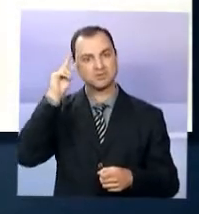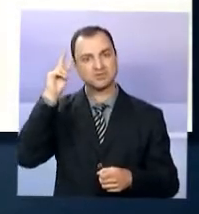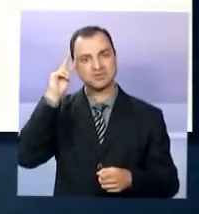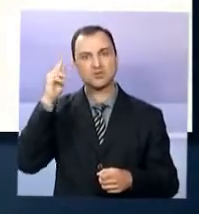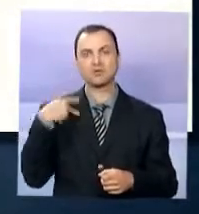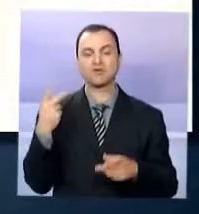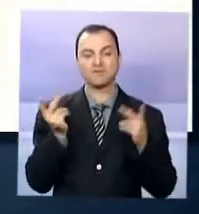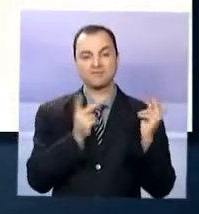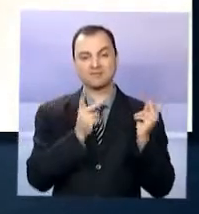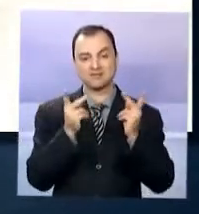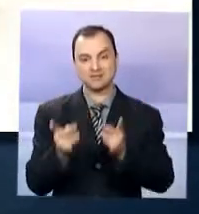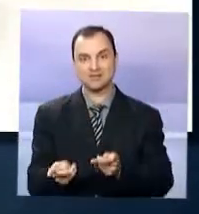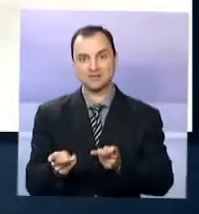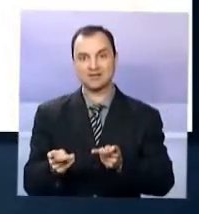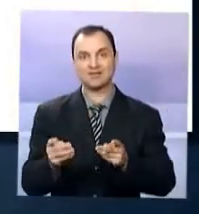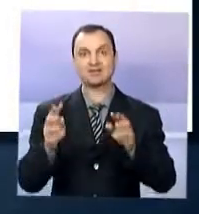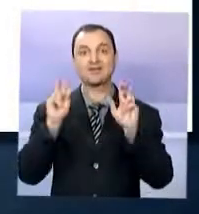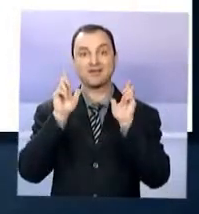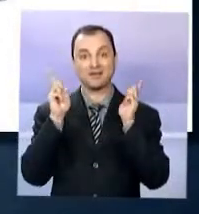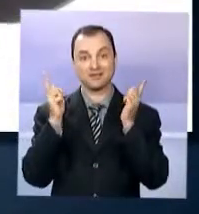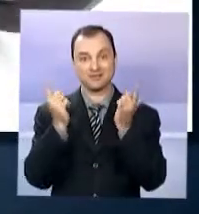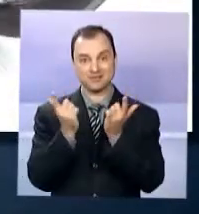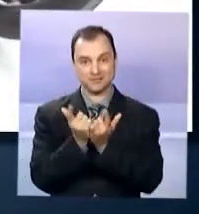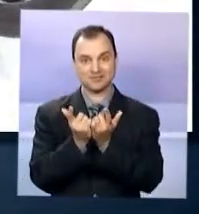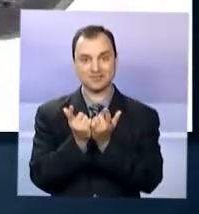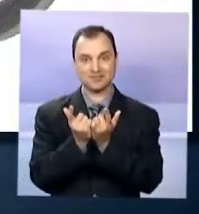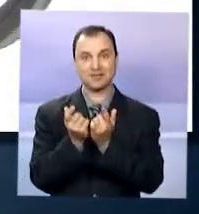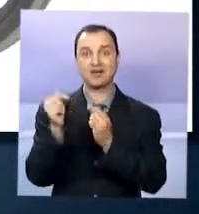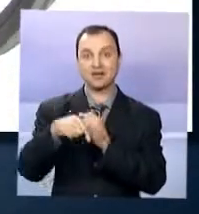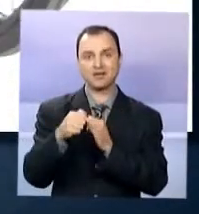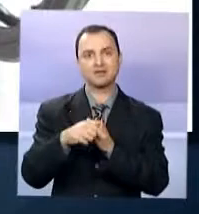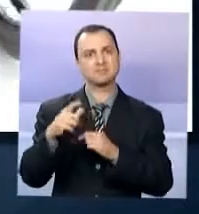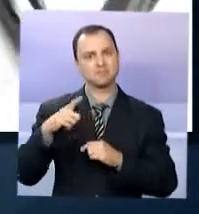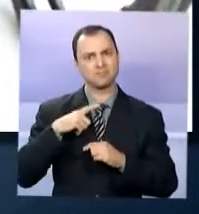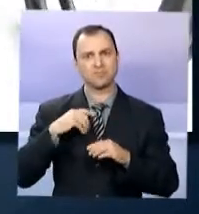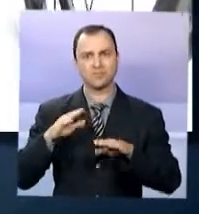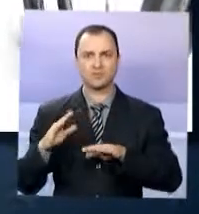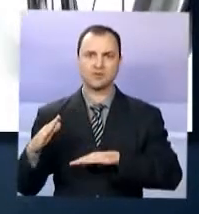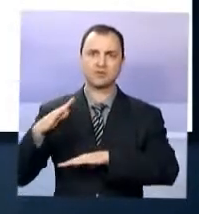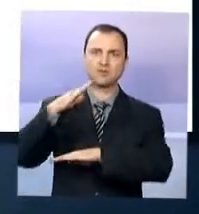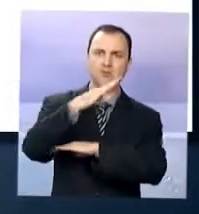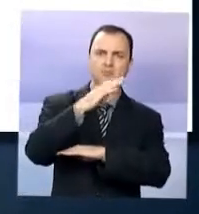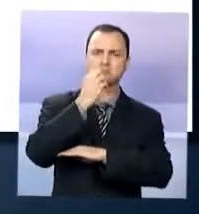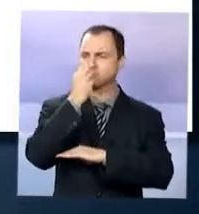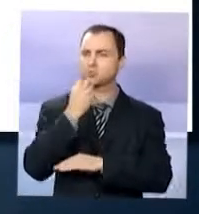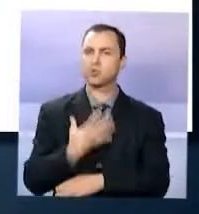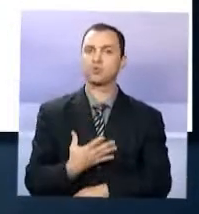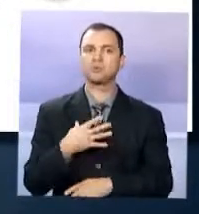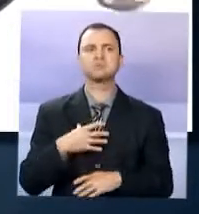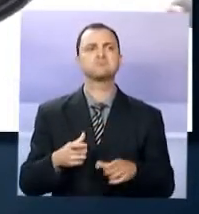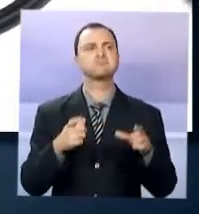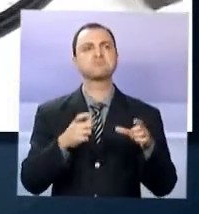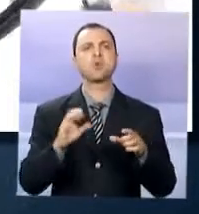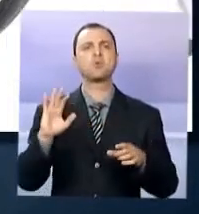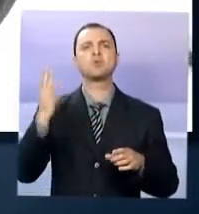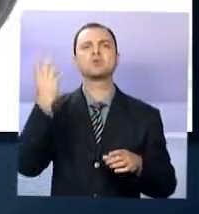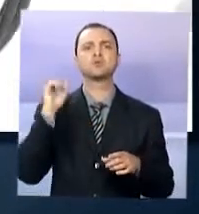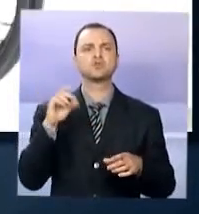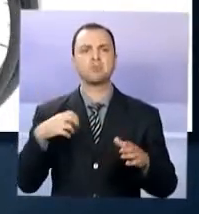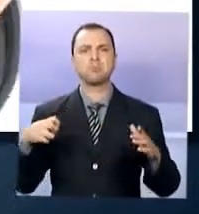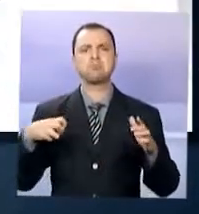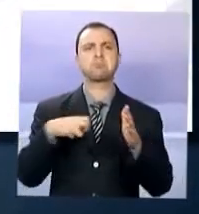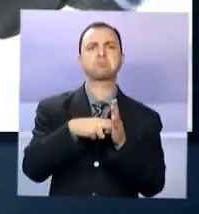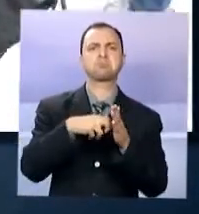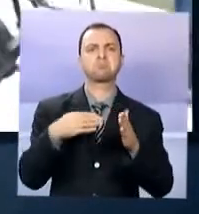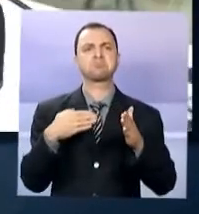história na visita que ele fez Assembleia Legislativa aqui tem rampa tá tudo bem faz em quando só tem